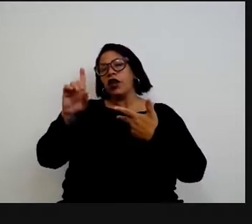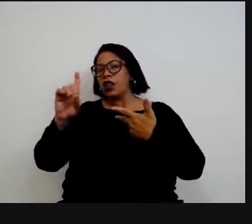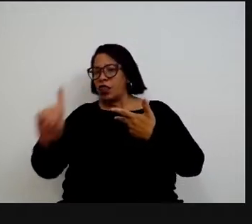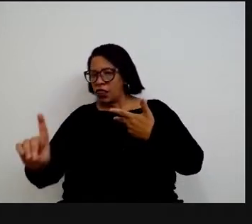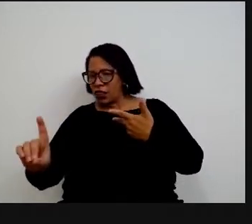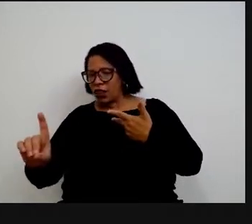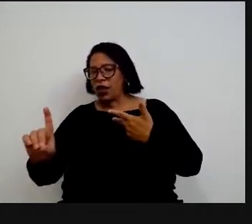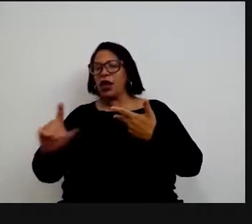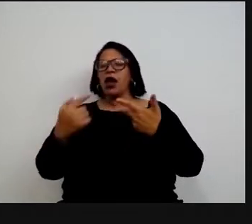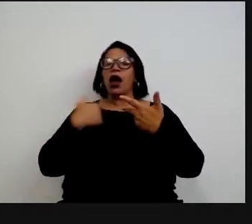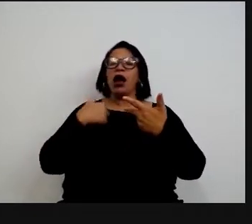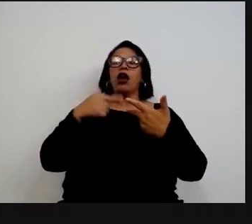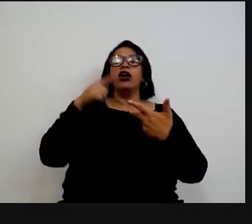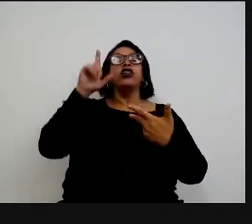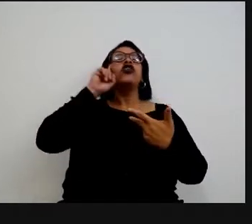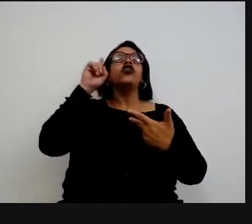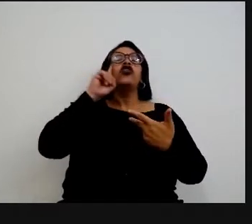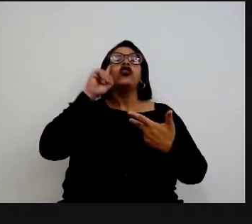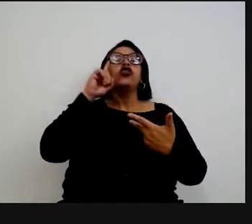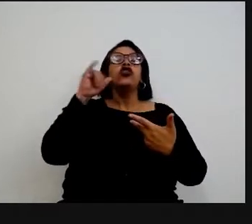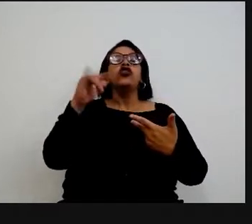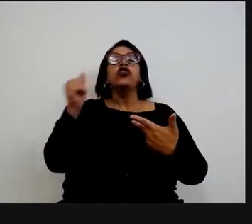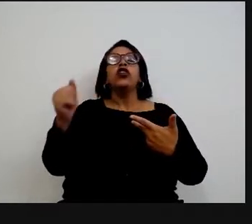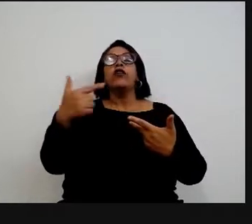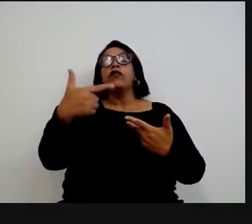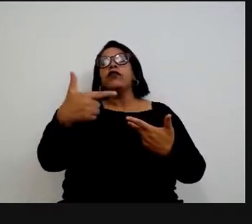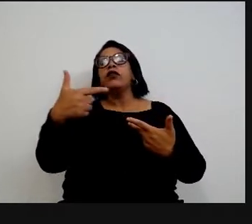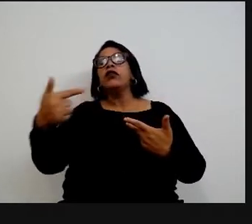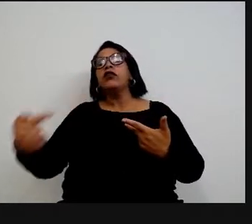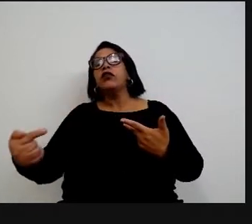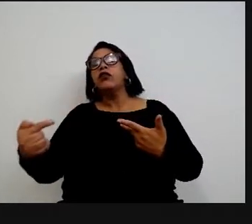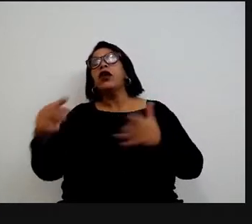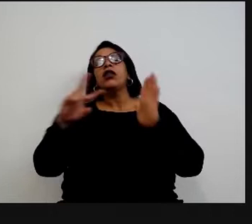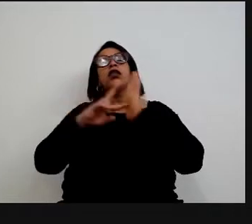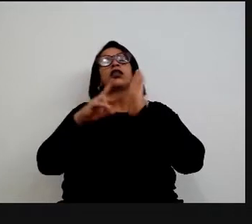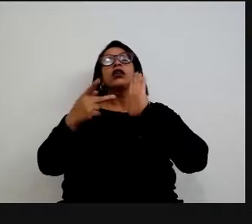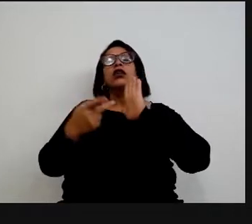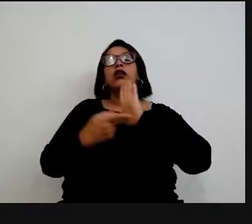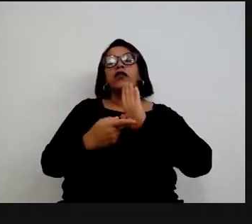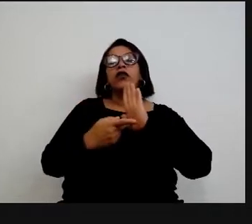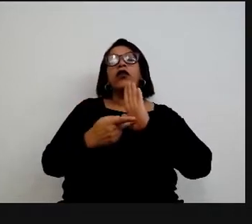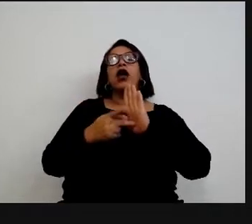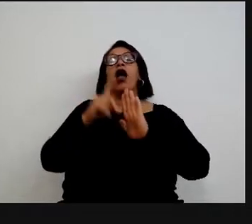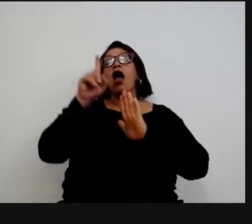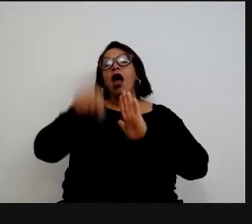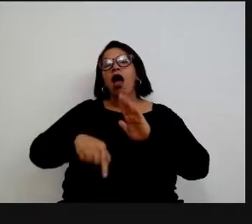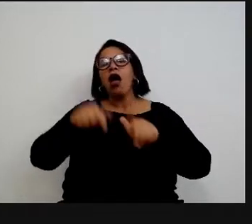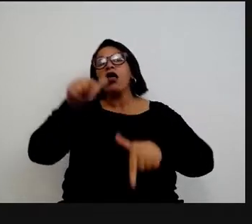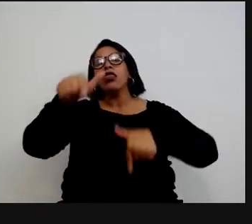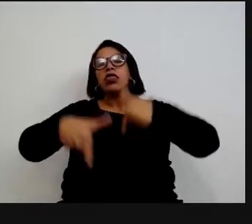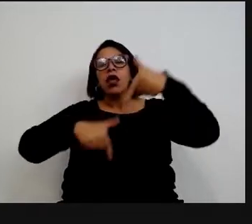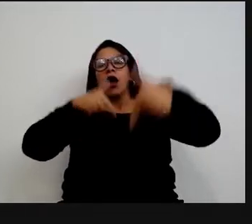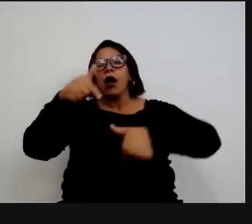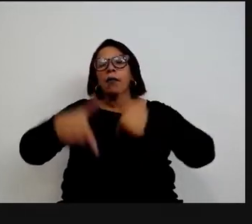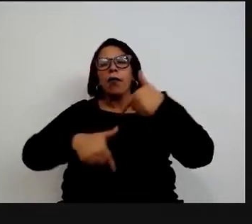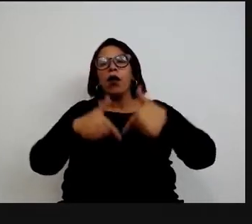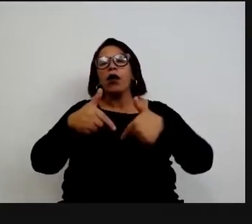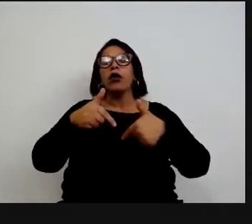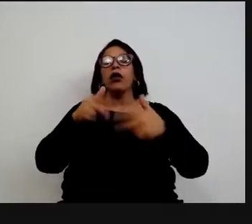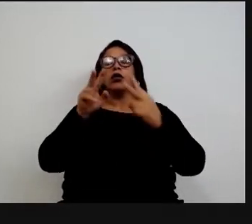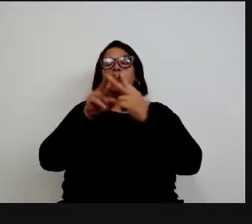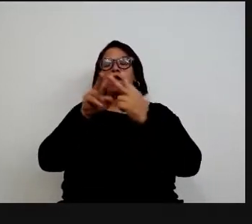no dia 27, já consolidado o programa de gestão, que significa ter trabalhadores